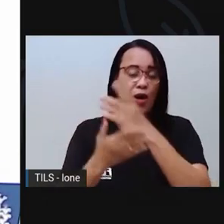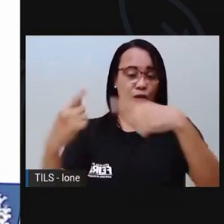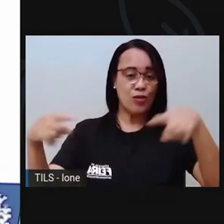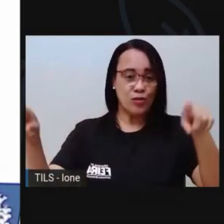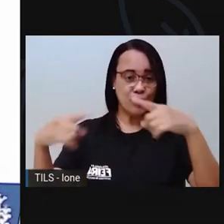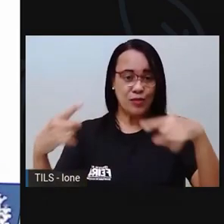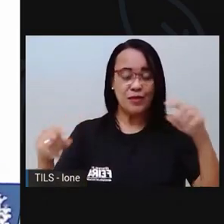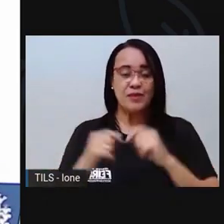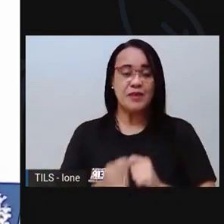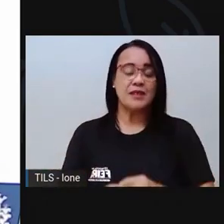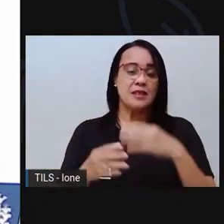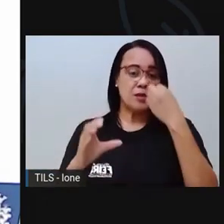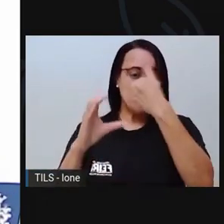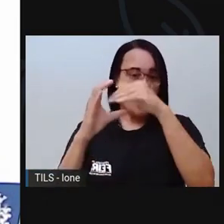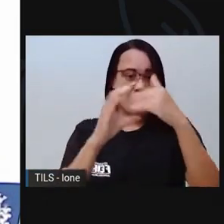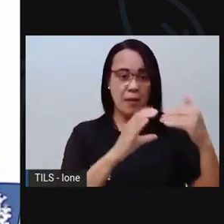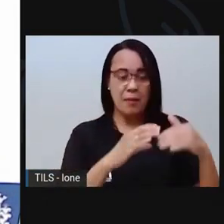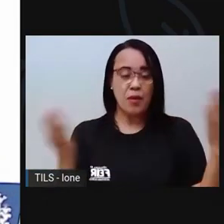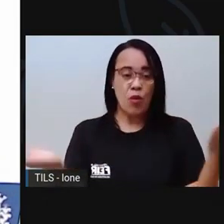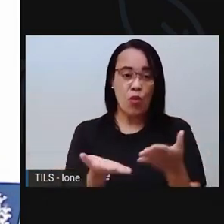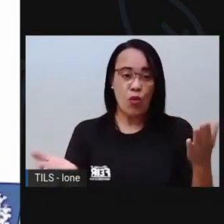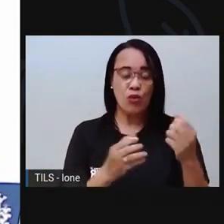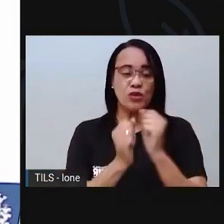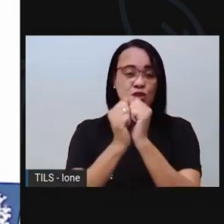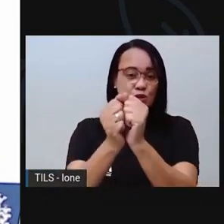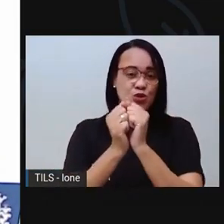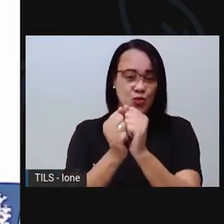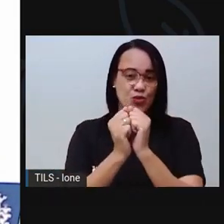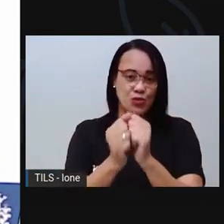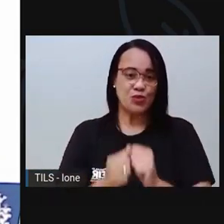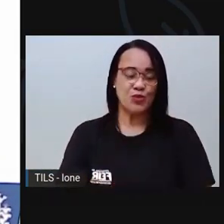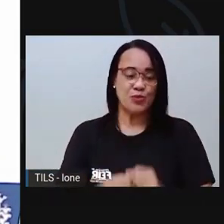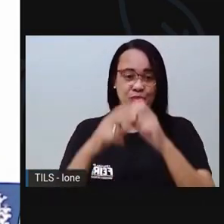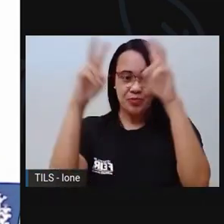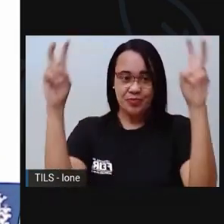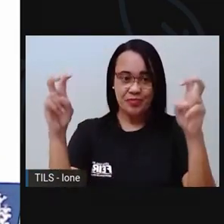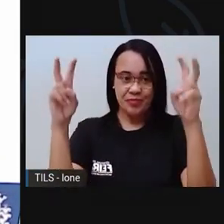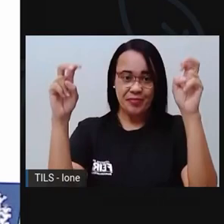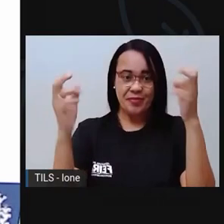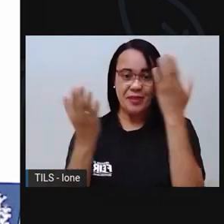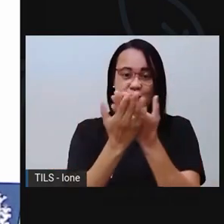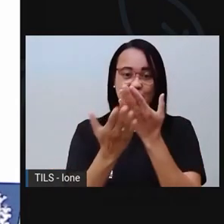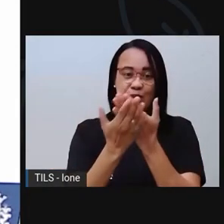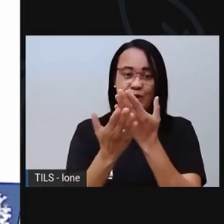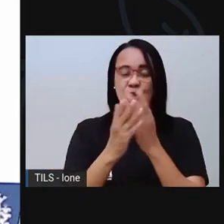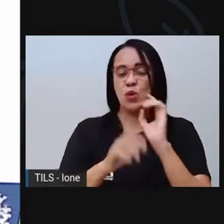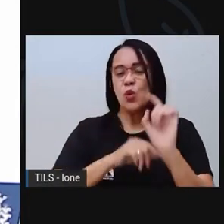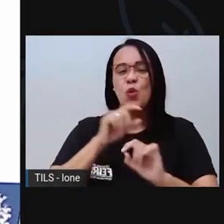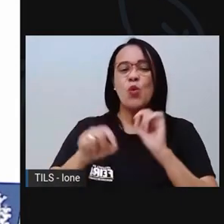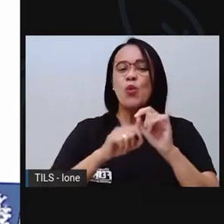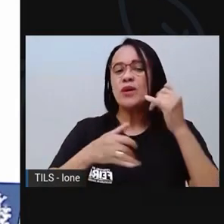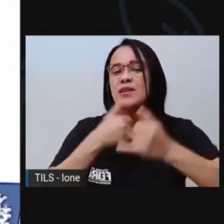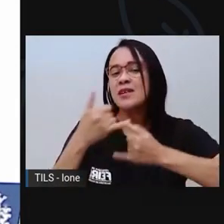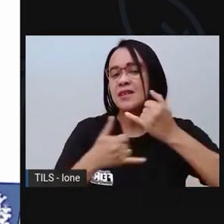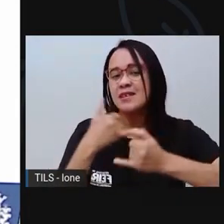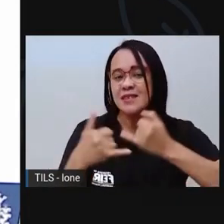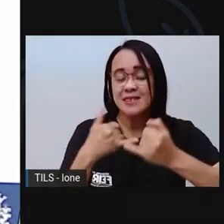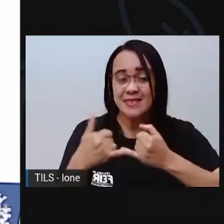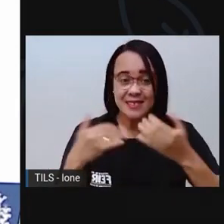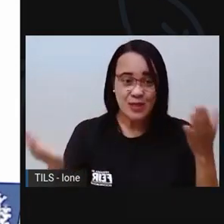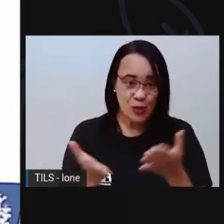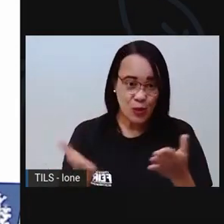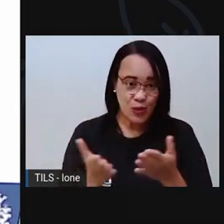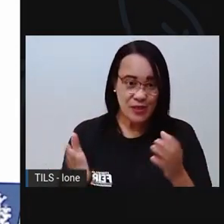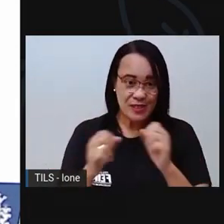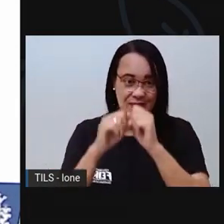vocês aqui hoje, tá certo? Então, a nossa aula de hoje, ó, o nome dela, ó, o nome da parlenda e da brincadeira que a gente vai explorar hoje,